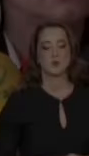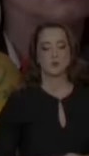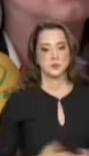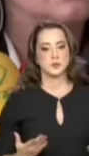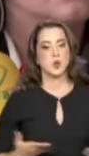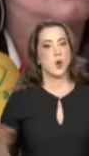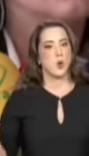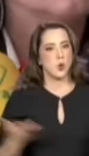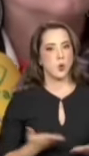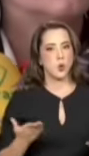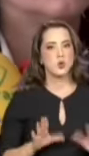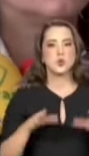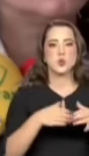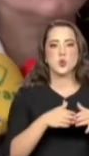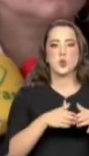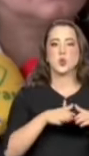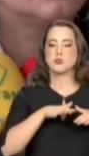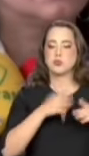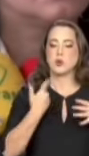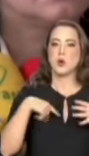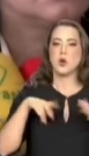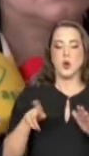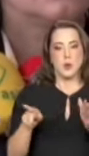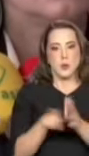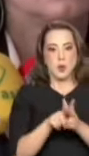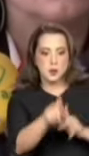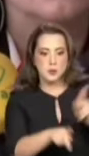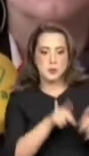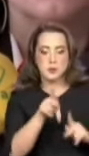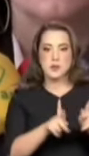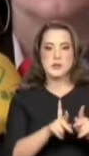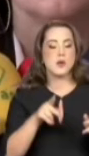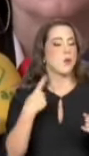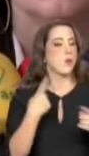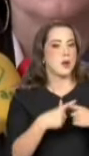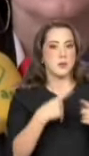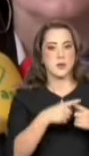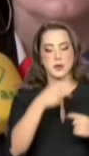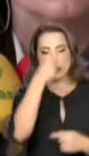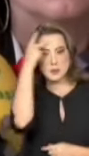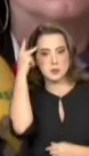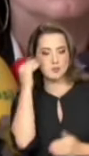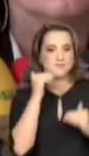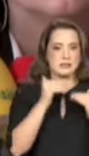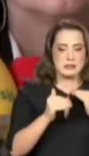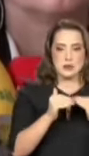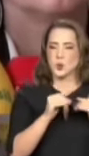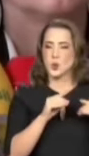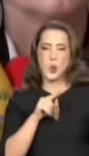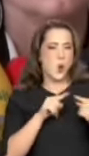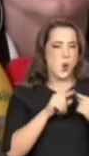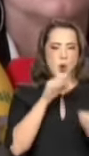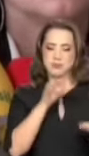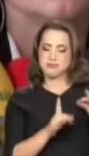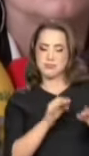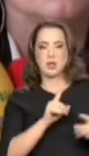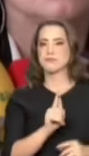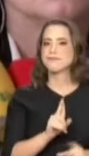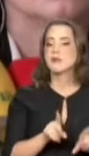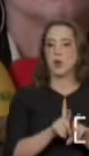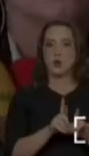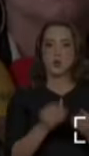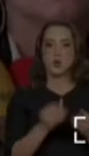Os atuais movimentos populares são fruto de indignação e sentimento de injustiça de como se deu o